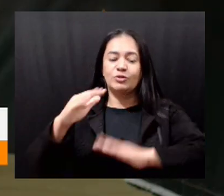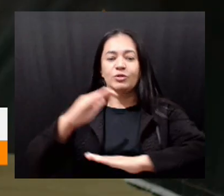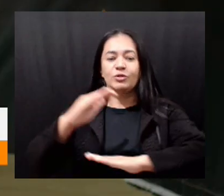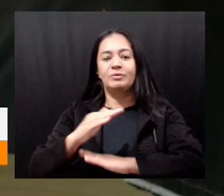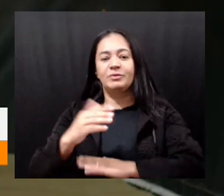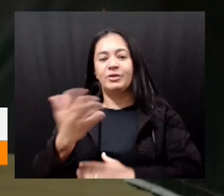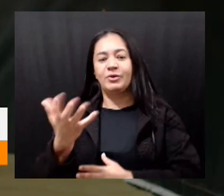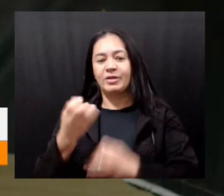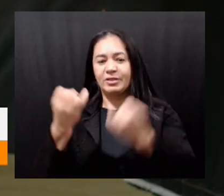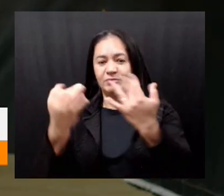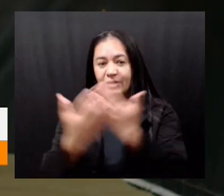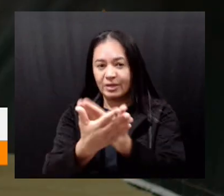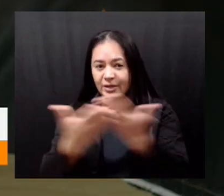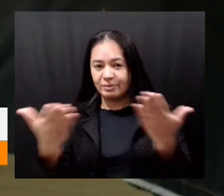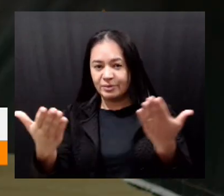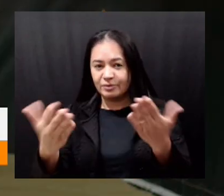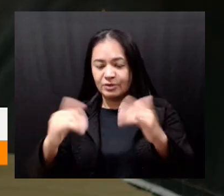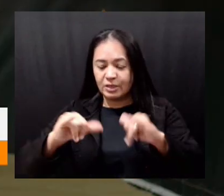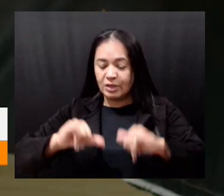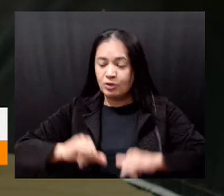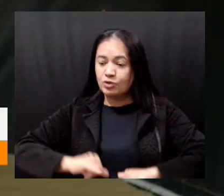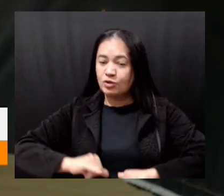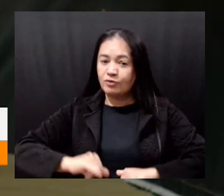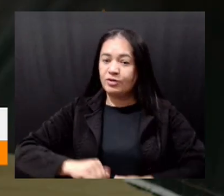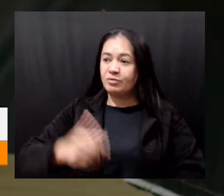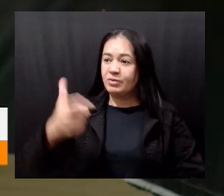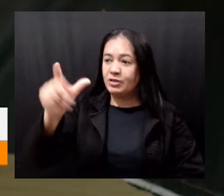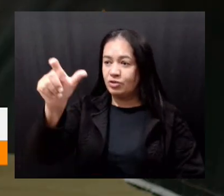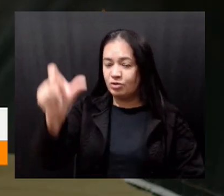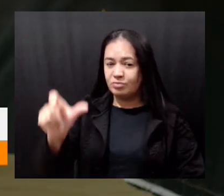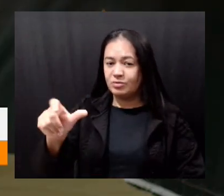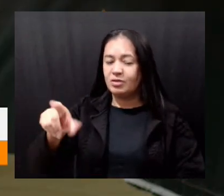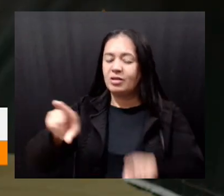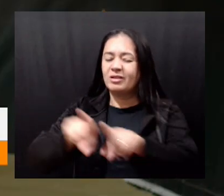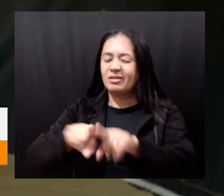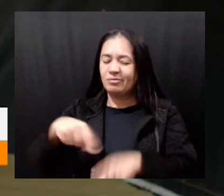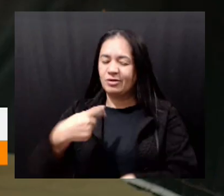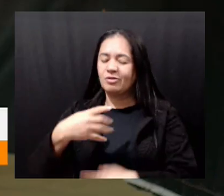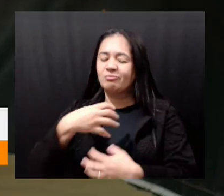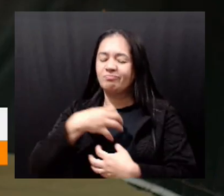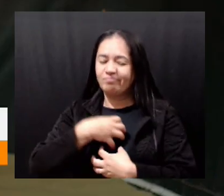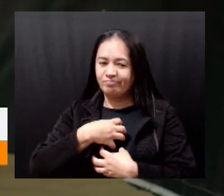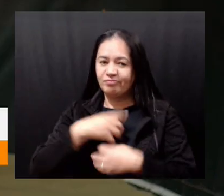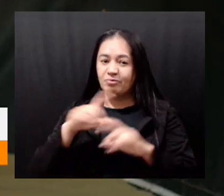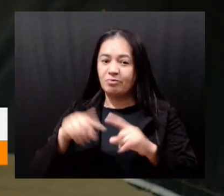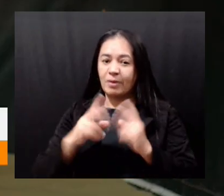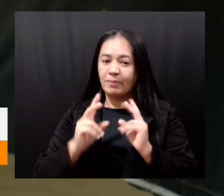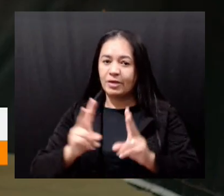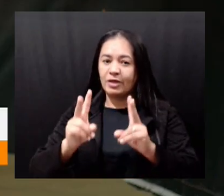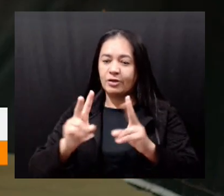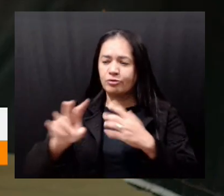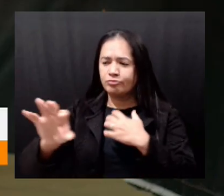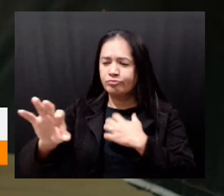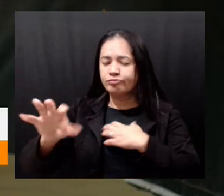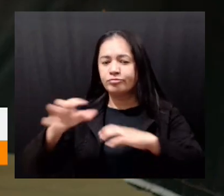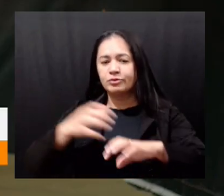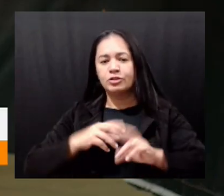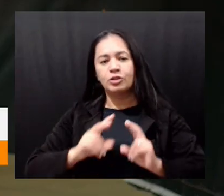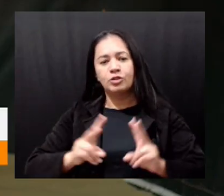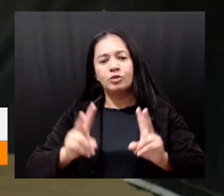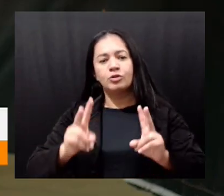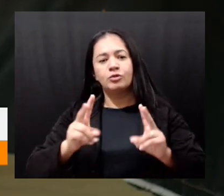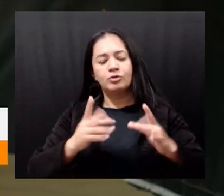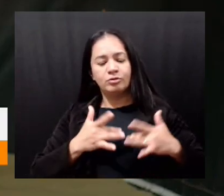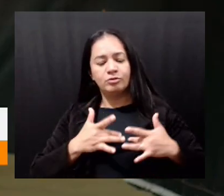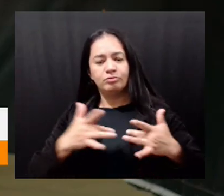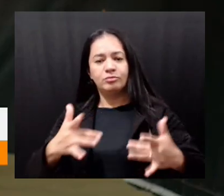a dor do outro também dói na gente, né? Mas para continuar sendo empáticos, humanos e solidários, a gente precisa cuidar